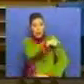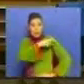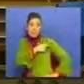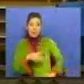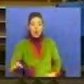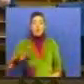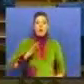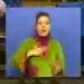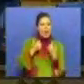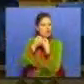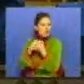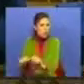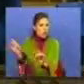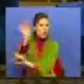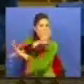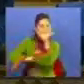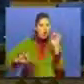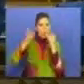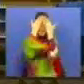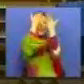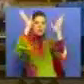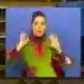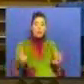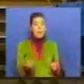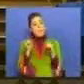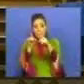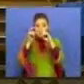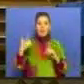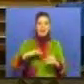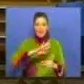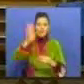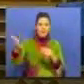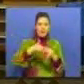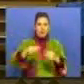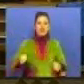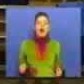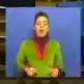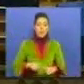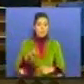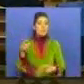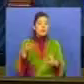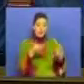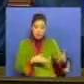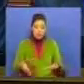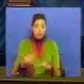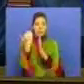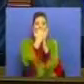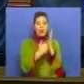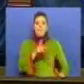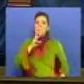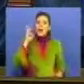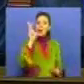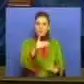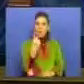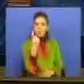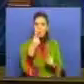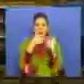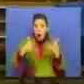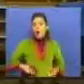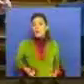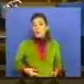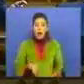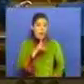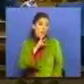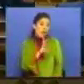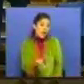senhores querem esconder a Europa da democracia e por isso querem fechá-la. O diretório é uma resposta para a falta de orçamento? É